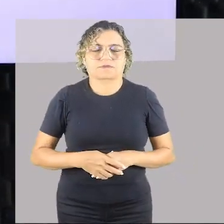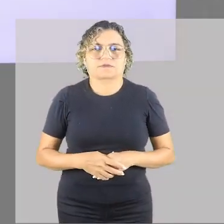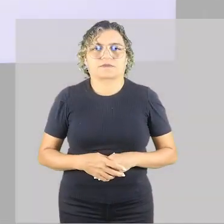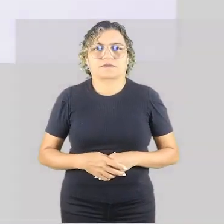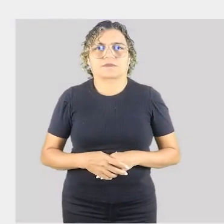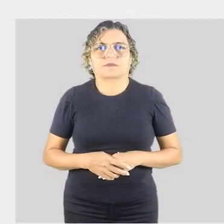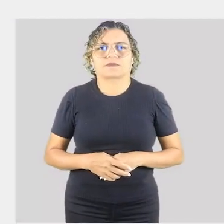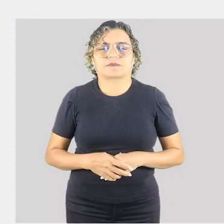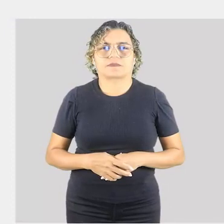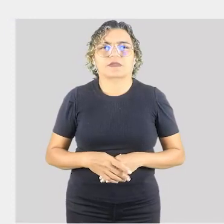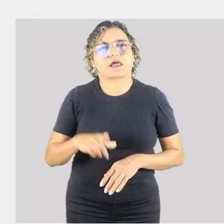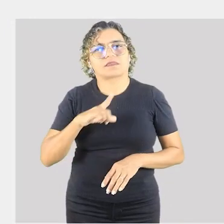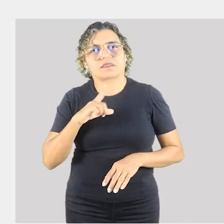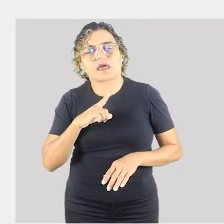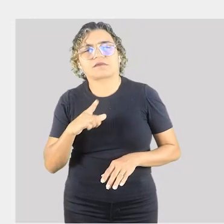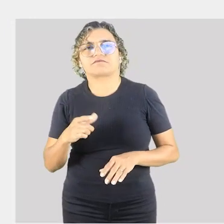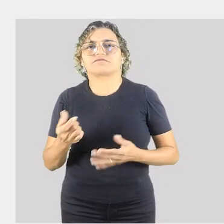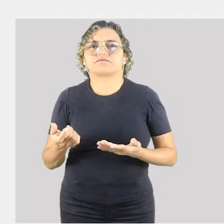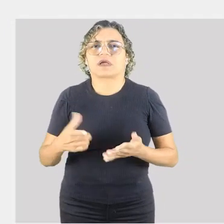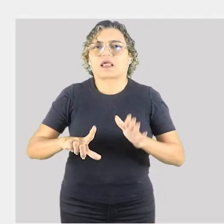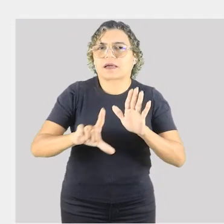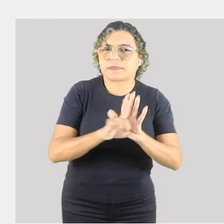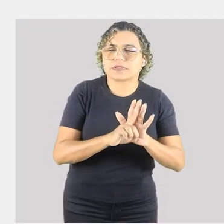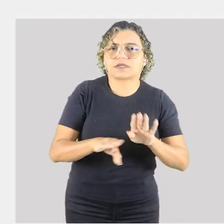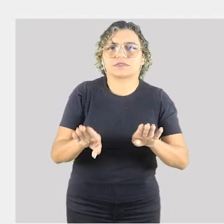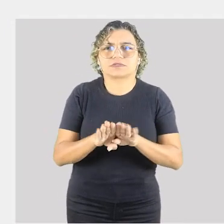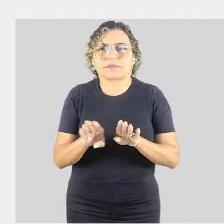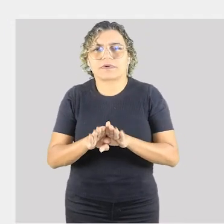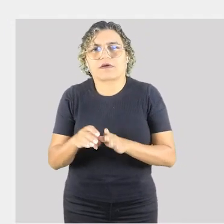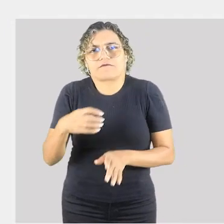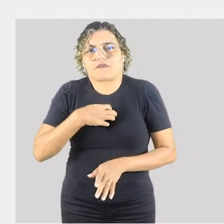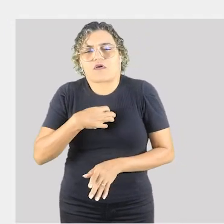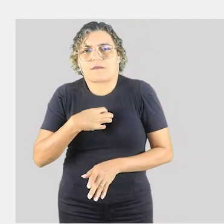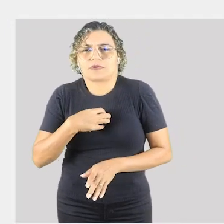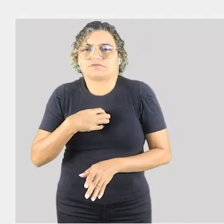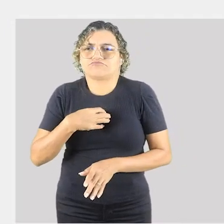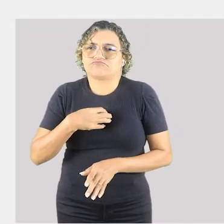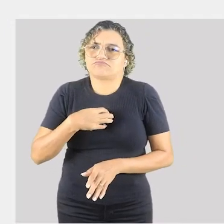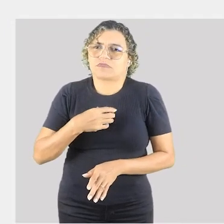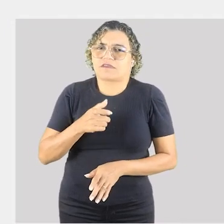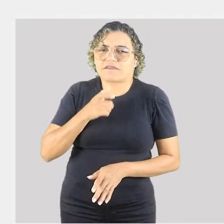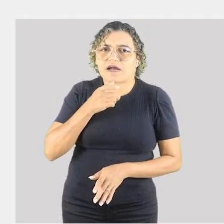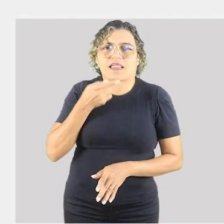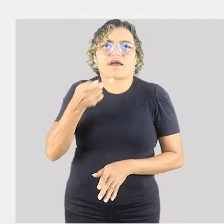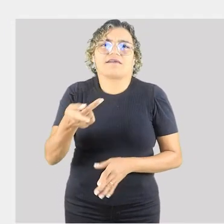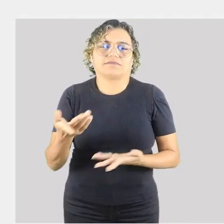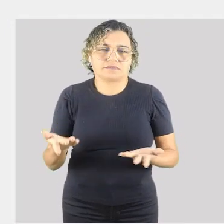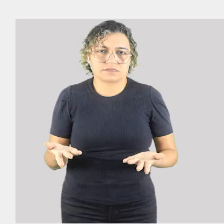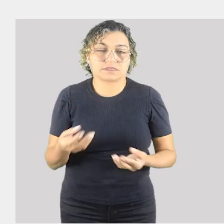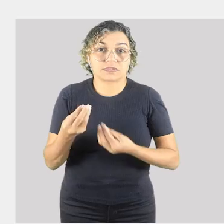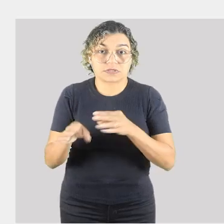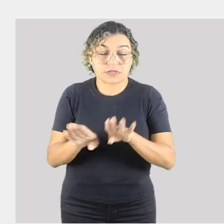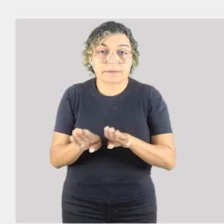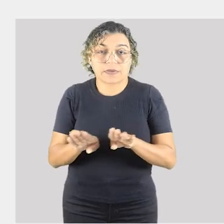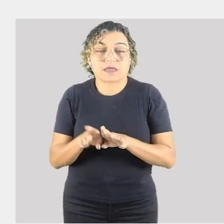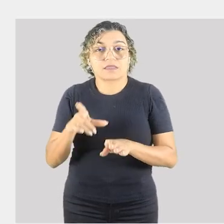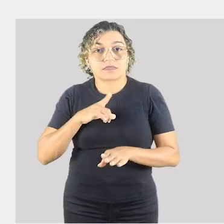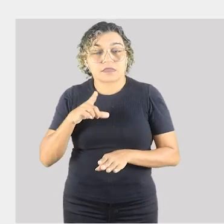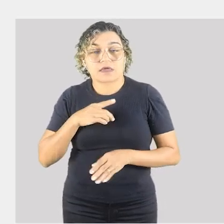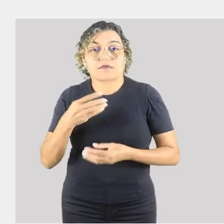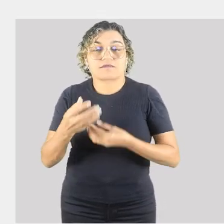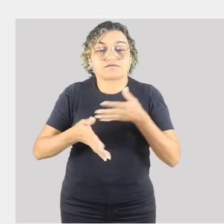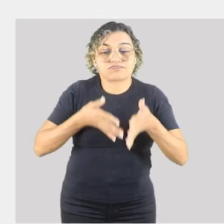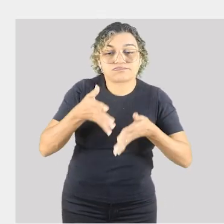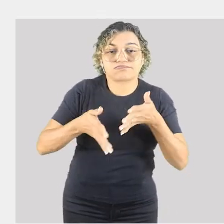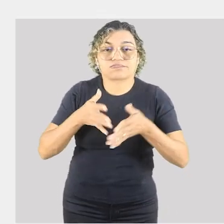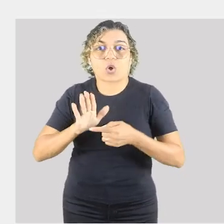A delegabilidade e a avocabilidade, em regra, a competência administrativa pode ser transferida temporariamente mediante